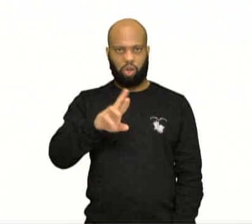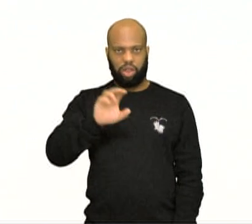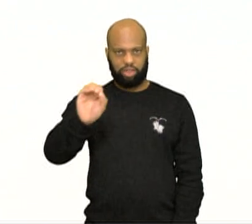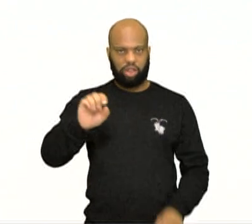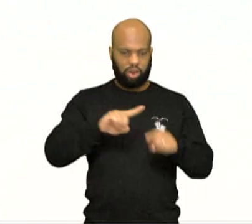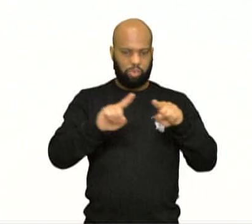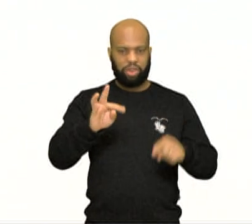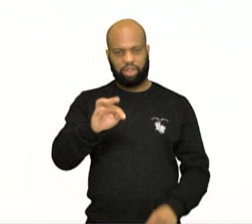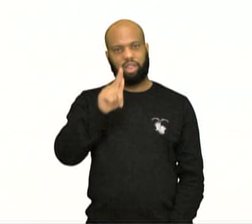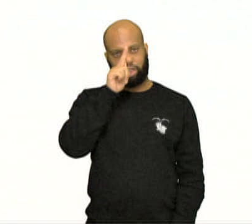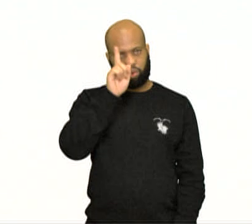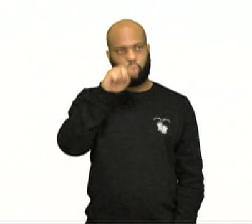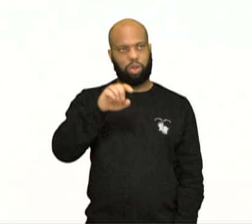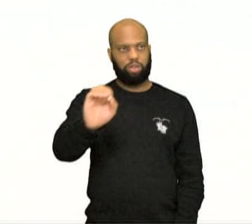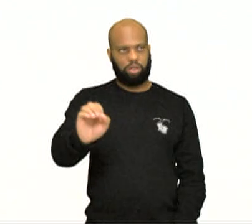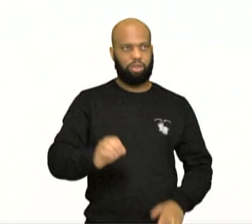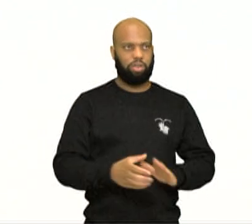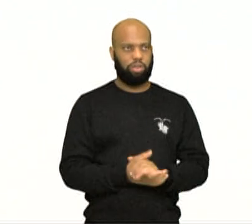ok?